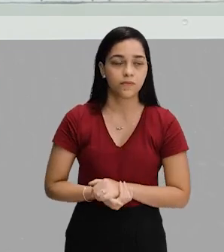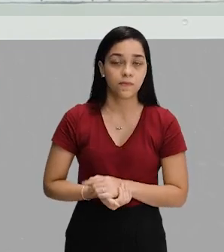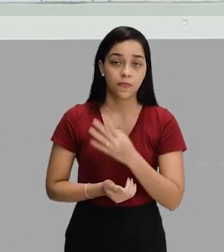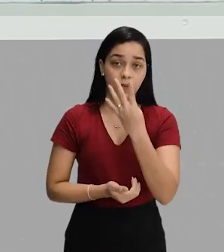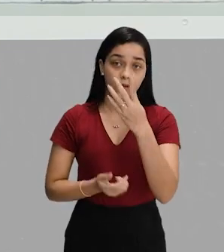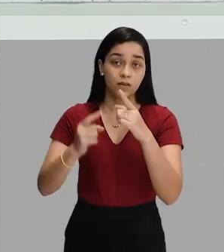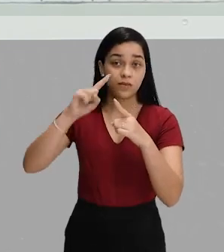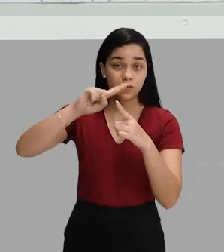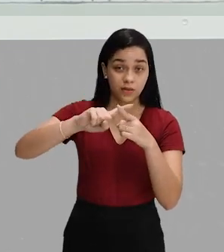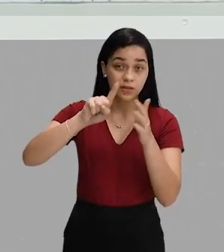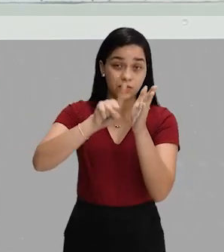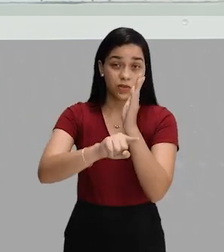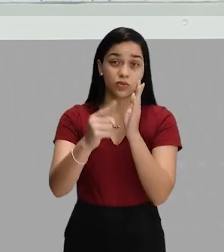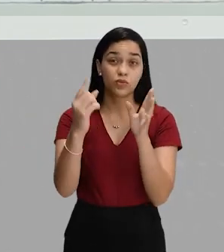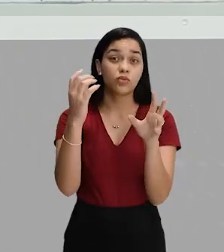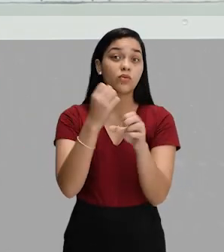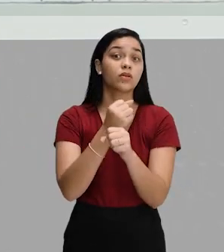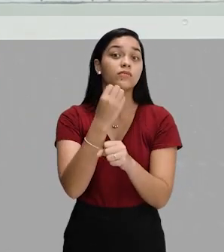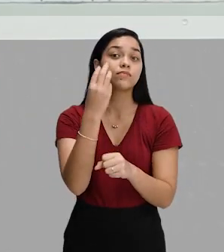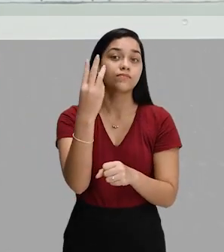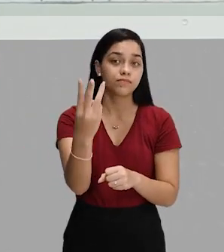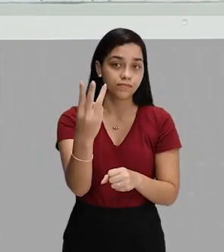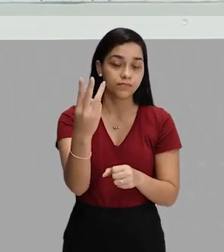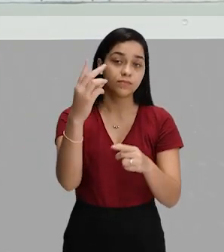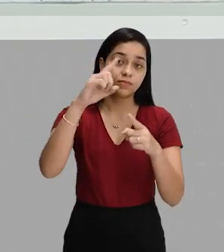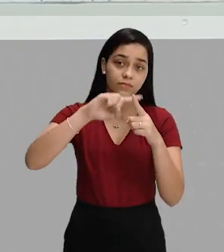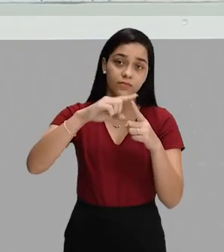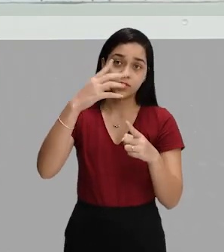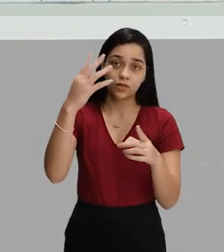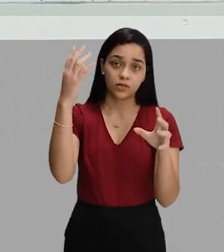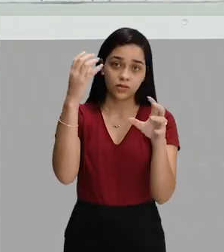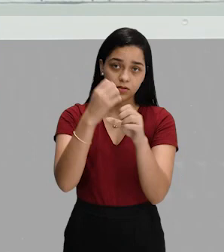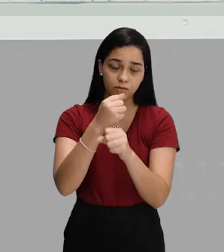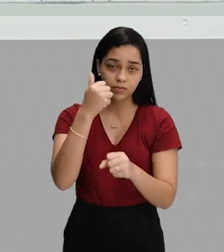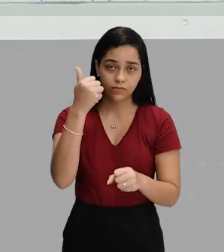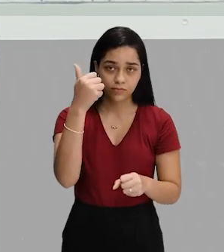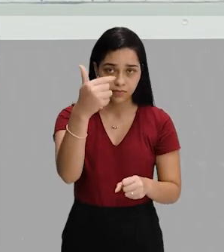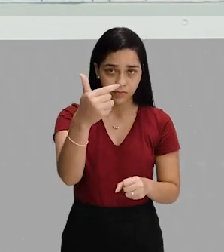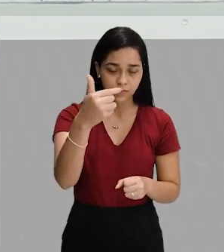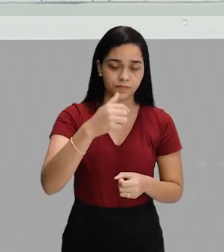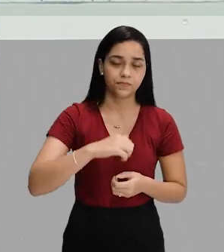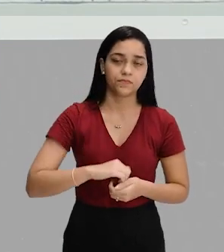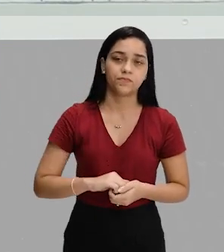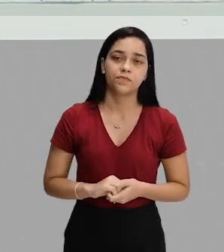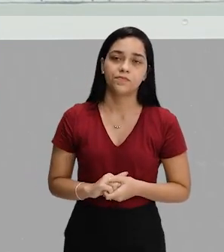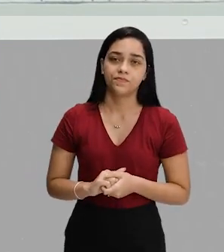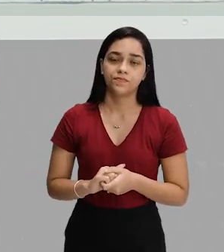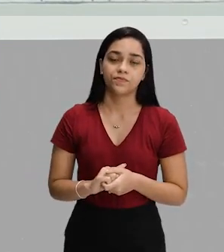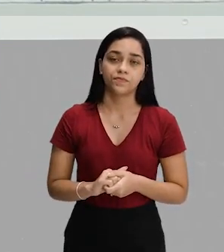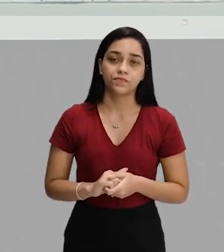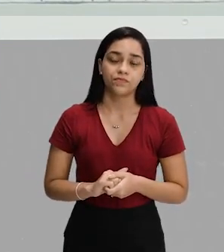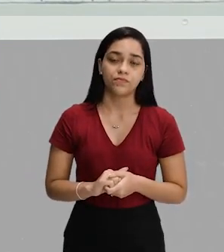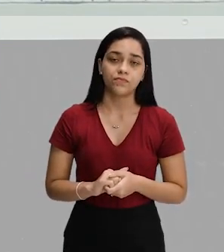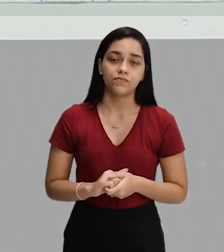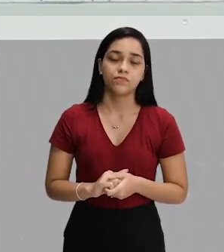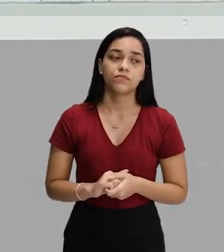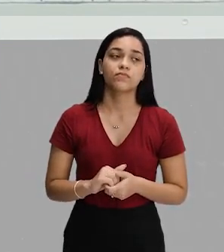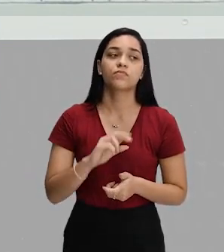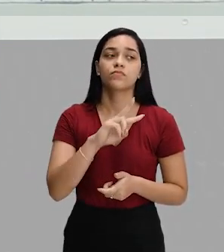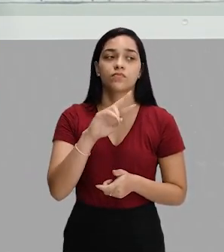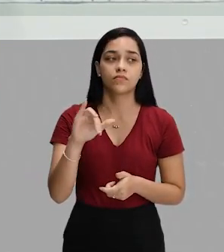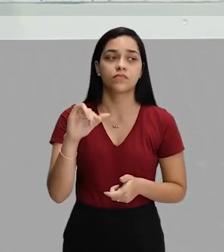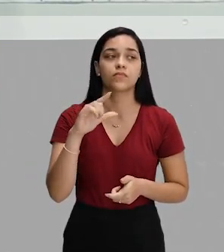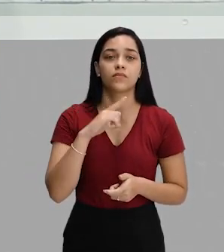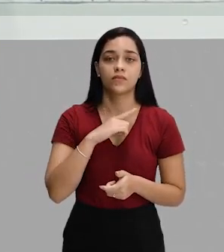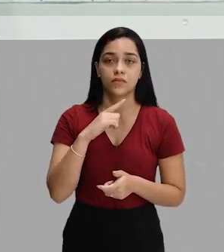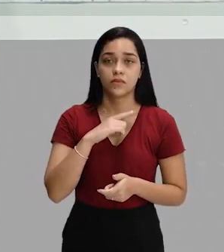4 vezes 4 menos 1 dá quanto? 3. 3 vezes 4, 12. E isso aqui vai